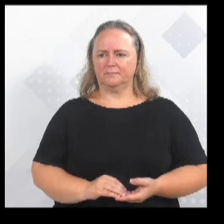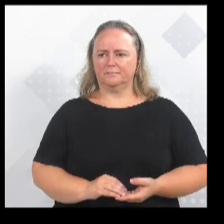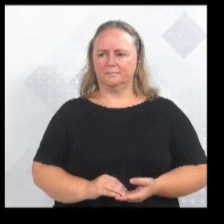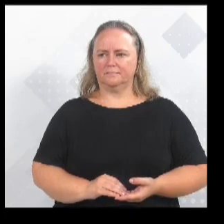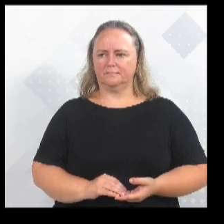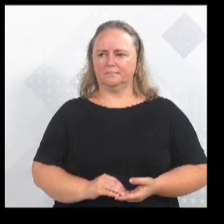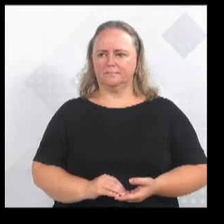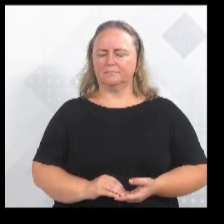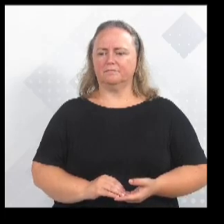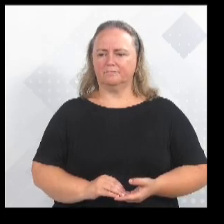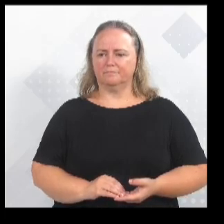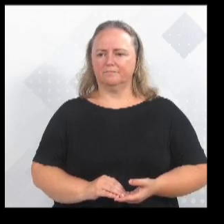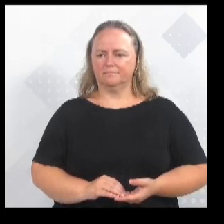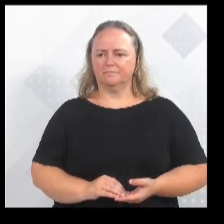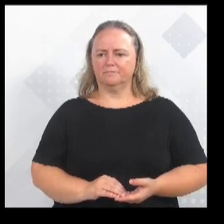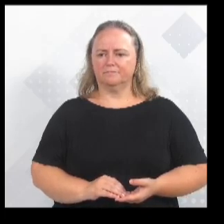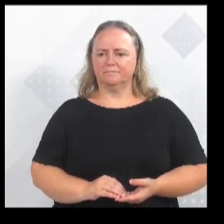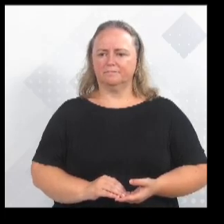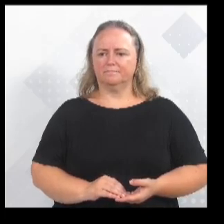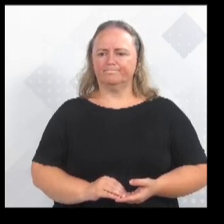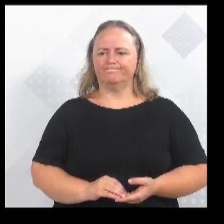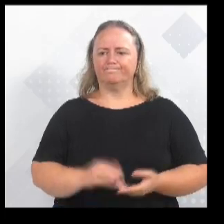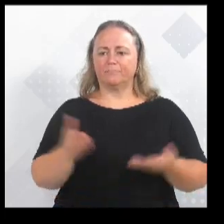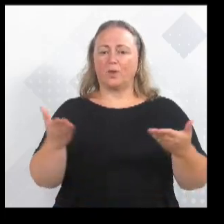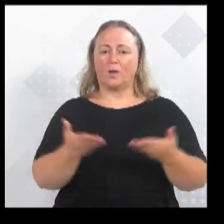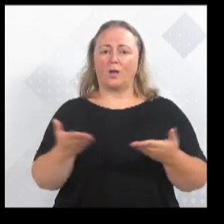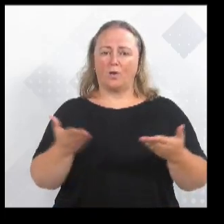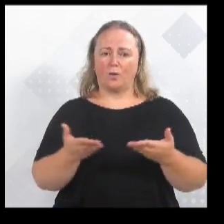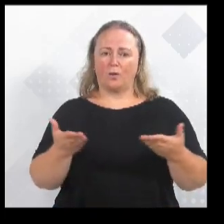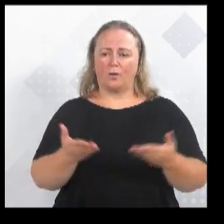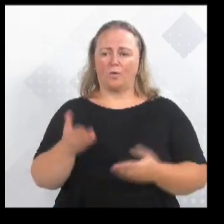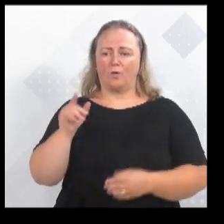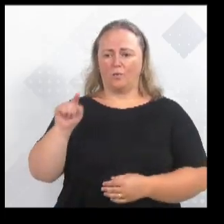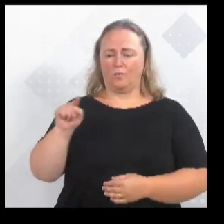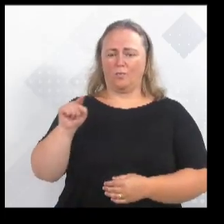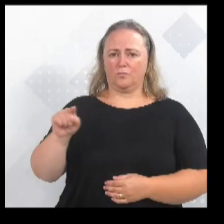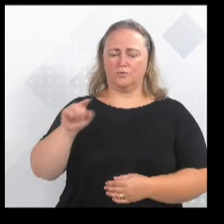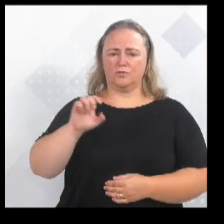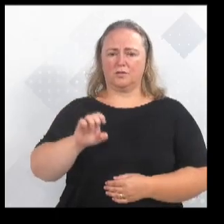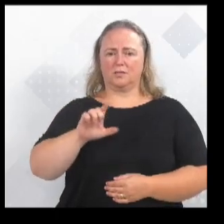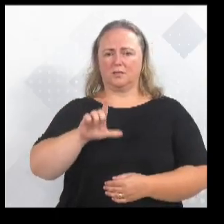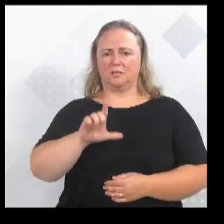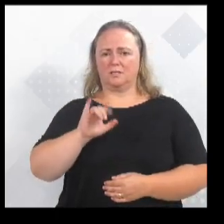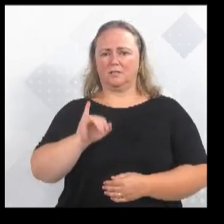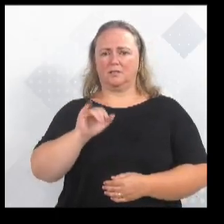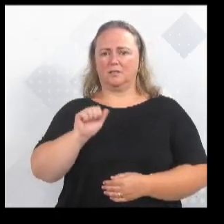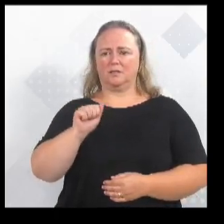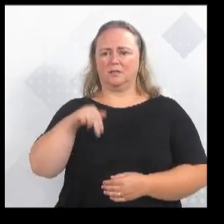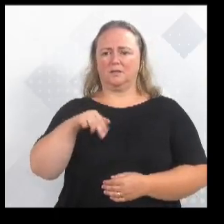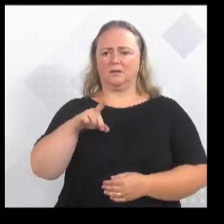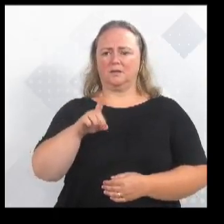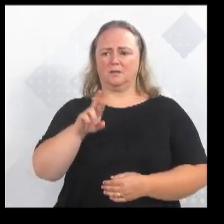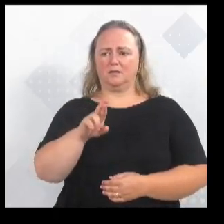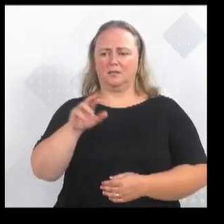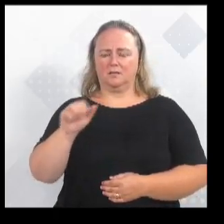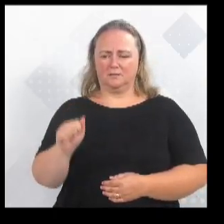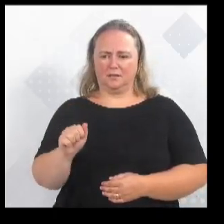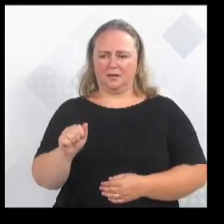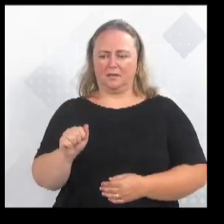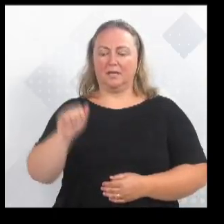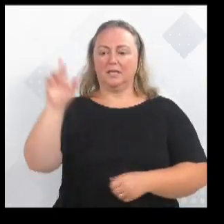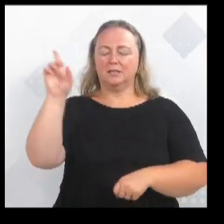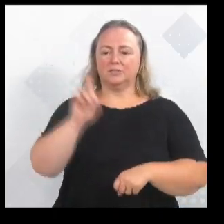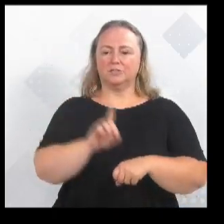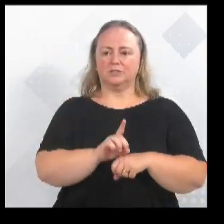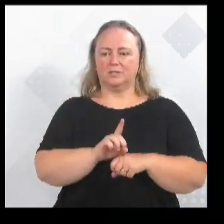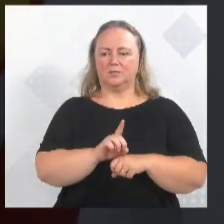só isso eu recebi hoje de quem da eleandra que é diretora vereadora Cris que